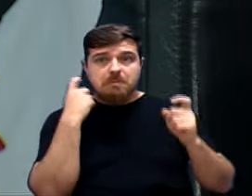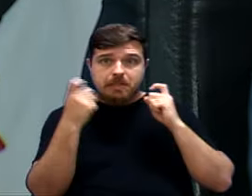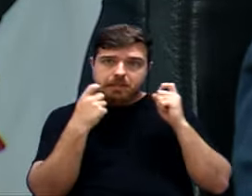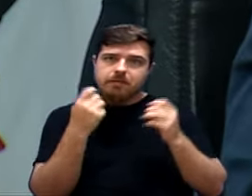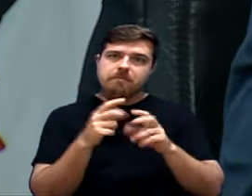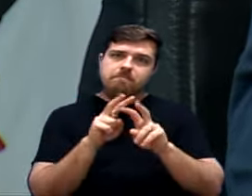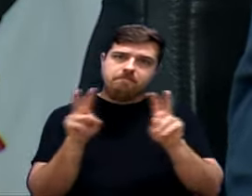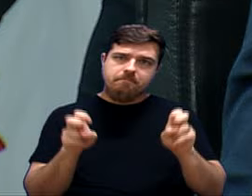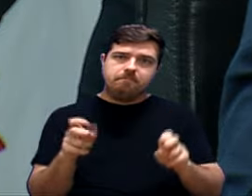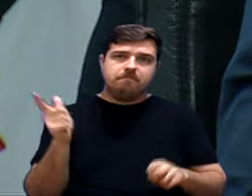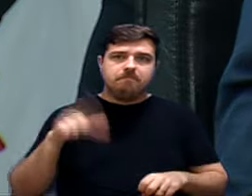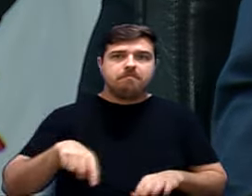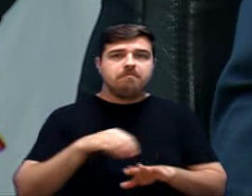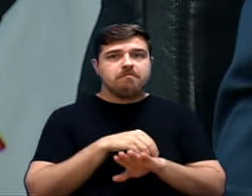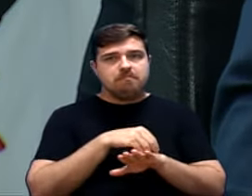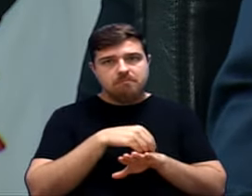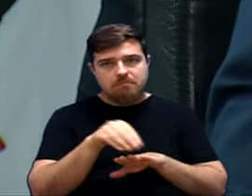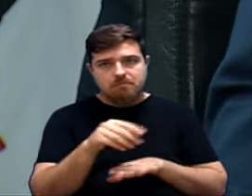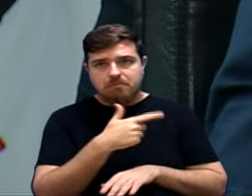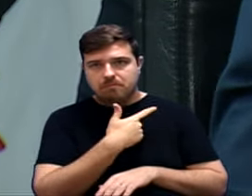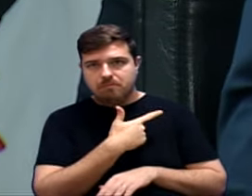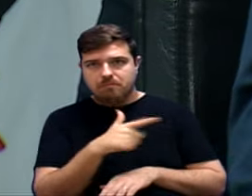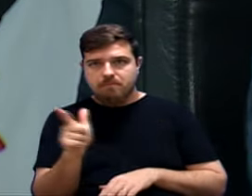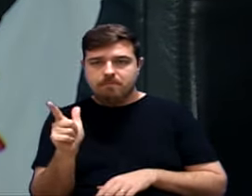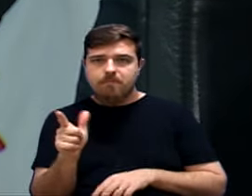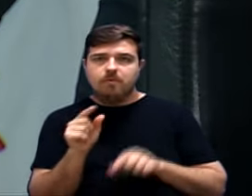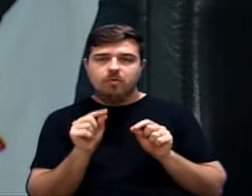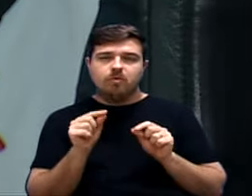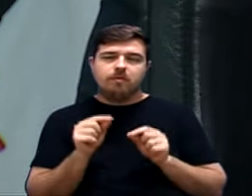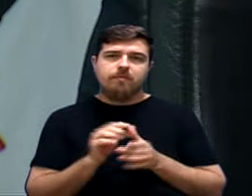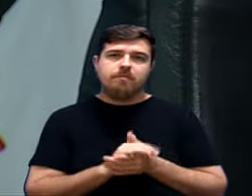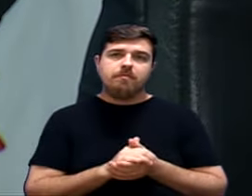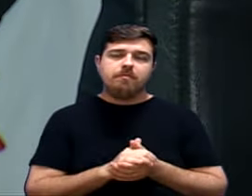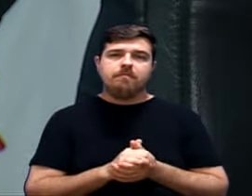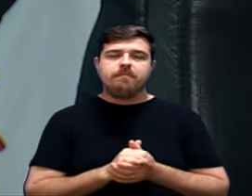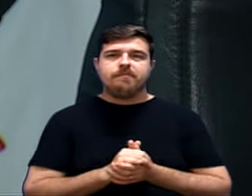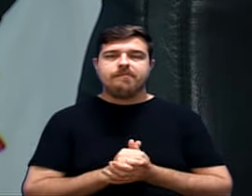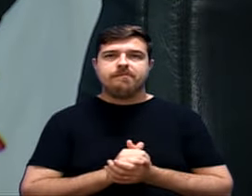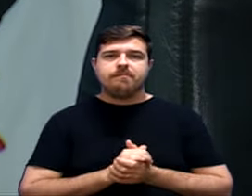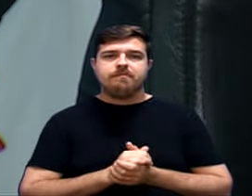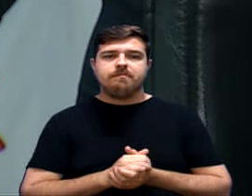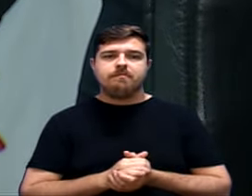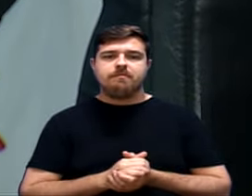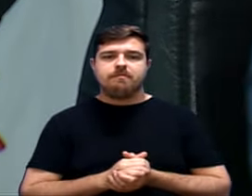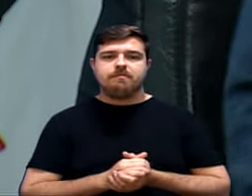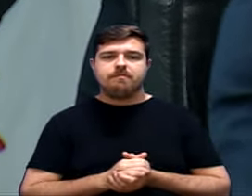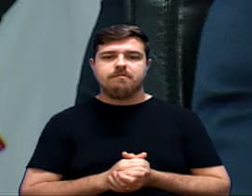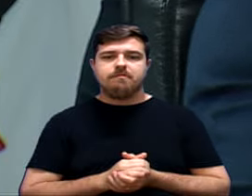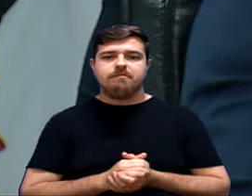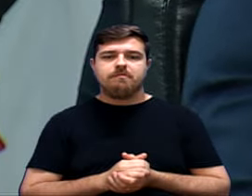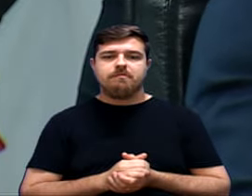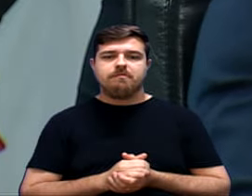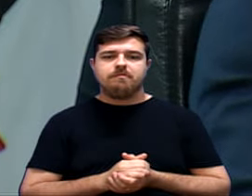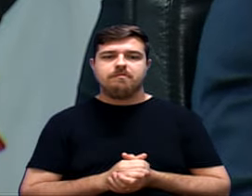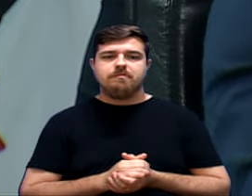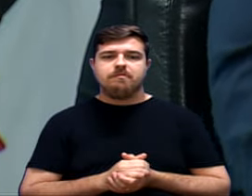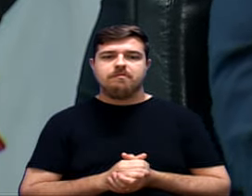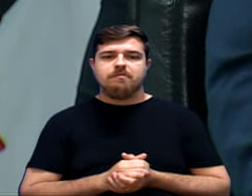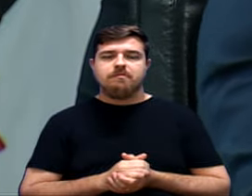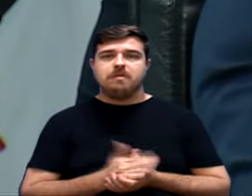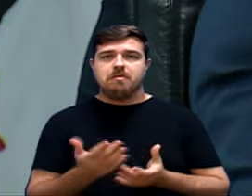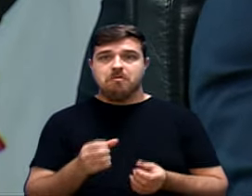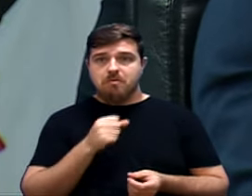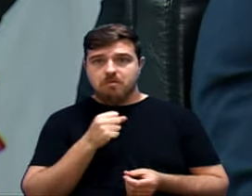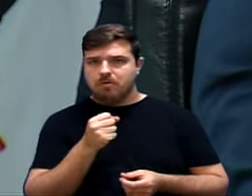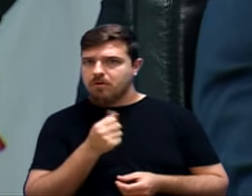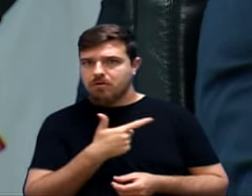e outra sugestão aqui de tudo que a gente vem conversando peguei o gancho da da Ana Flávia não ia eh eh participar aqui no